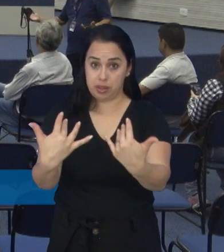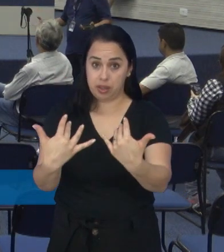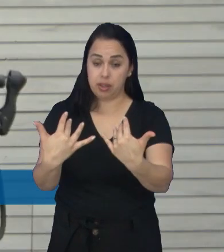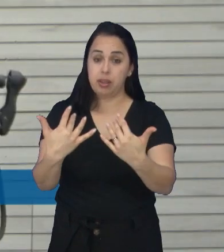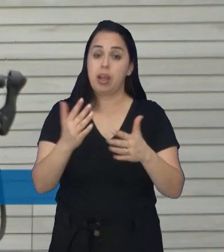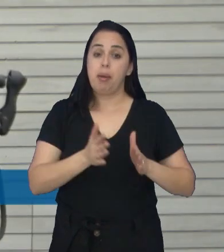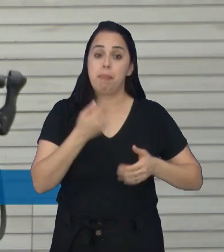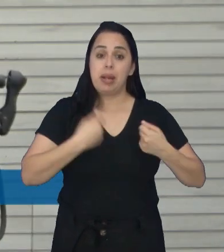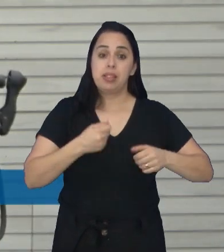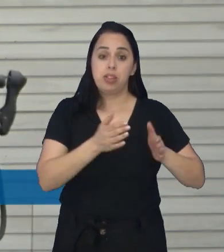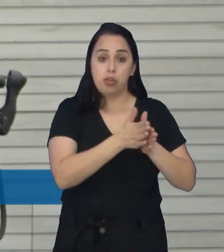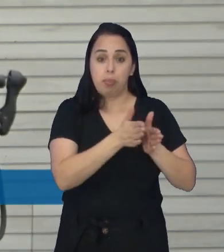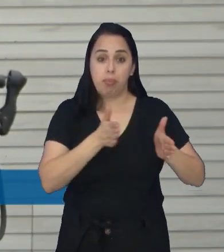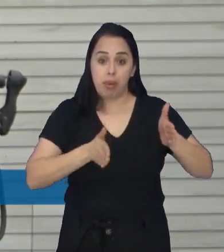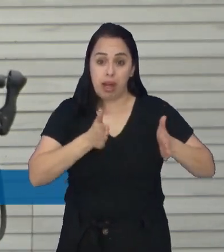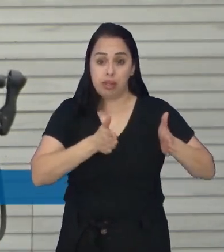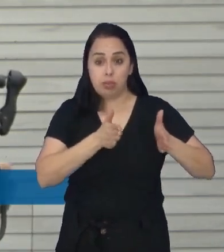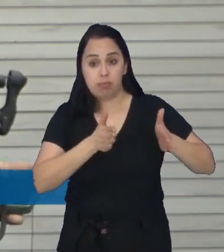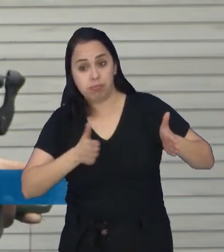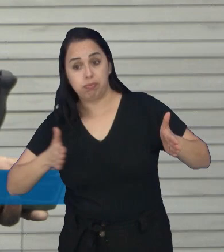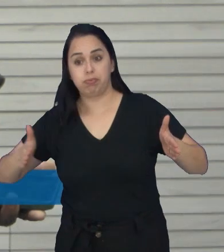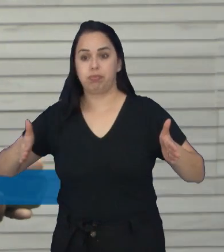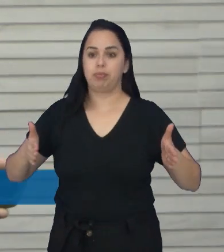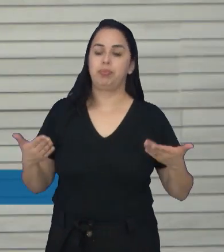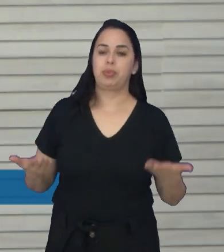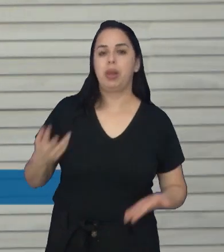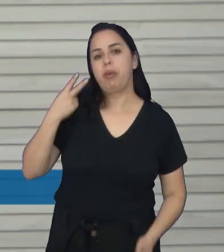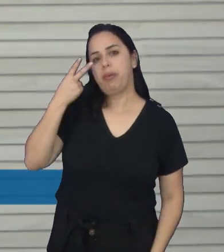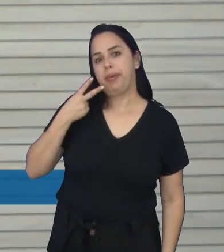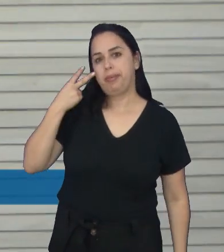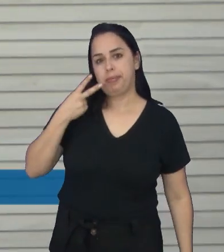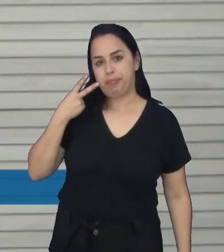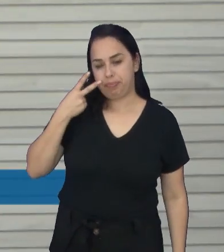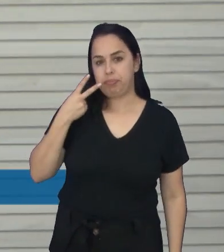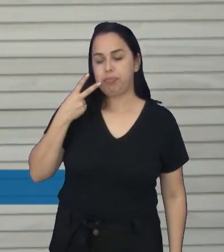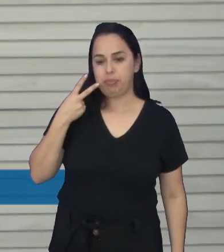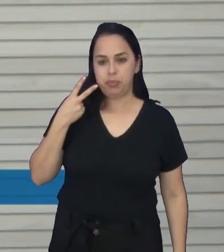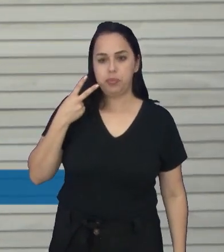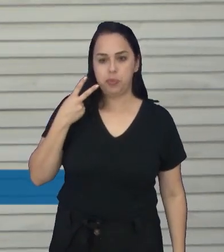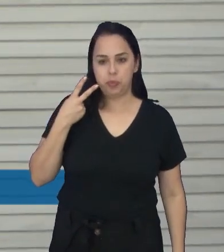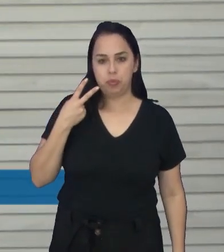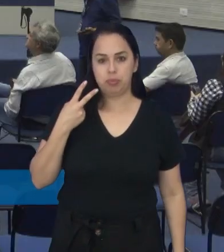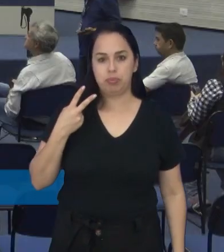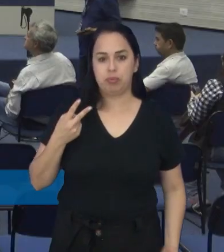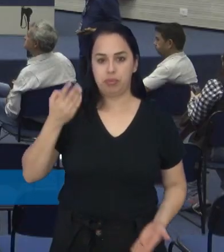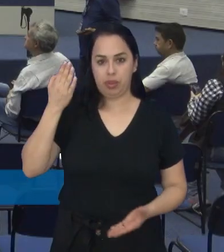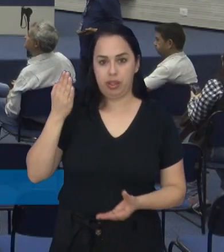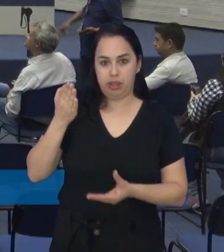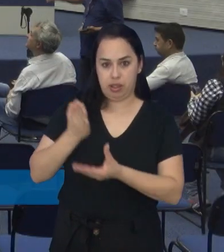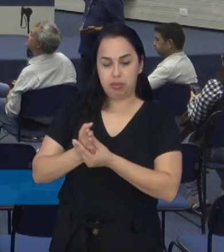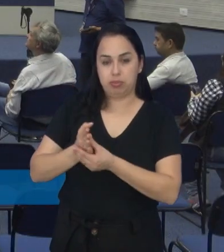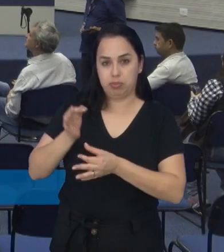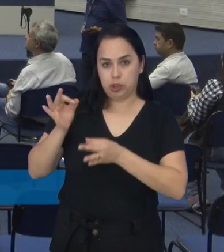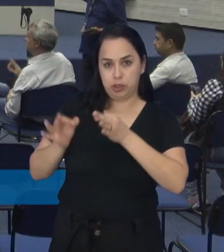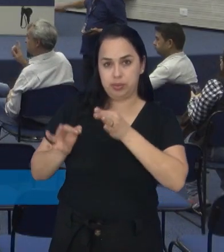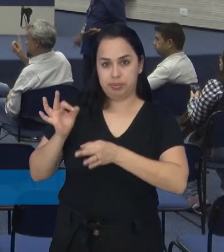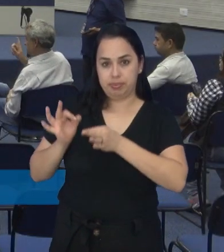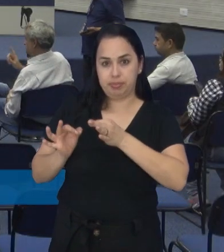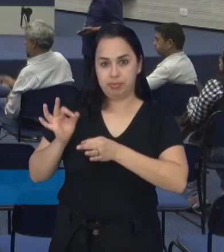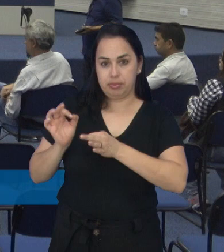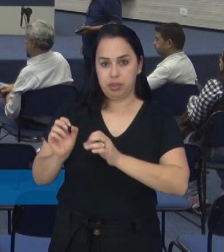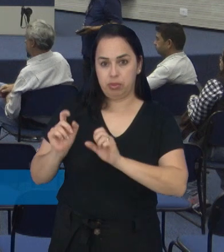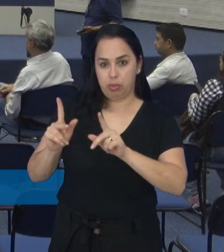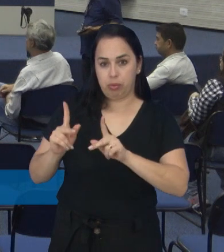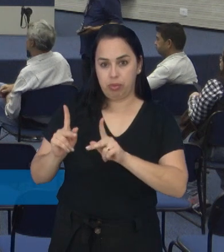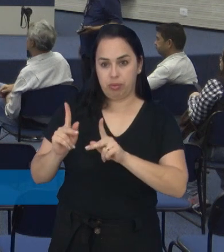é teu Vereador a gente juridicamente vê essa questão tá